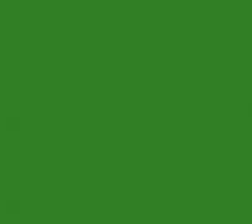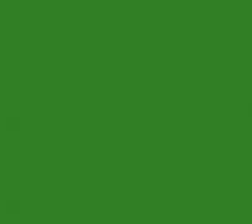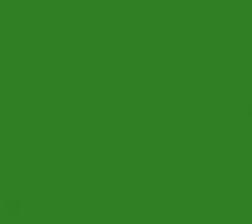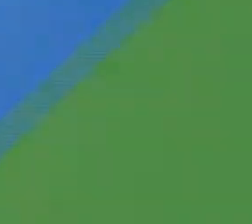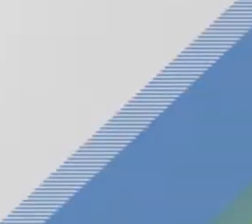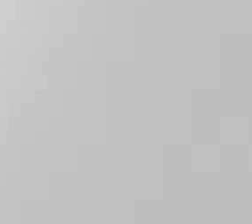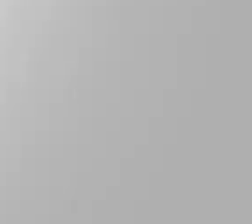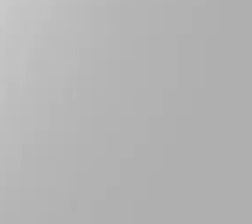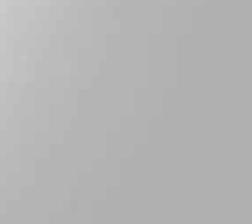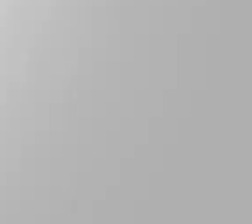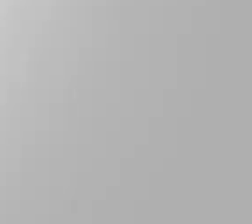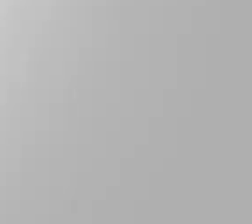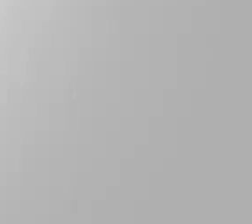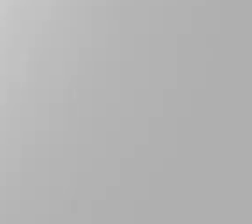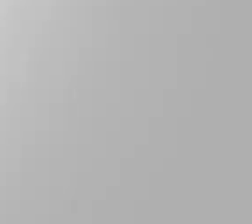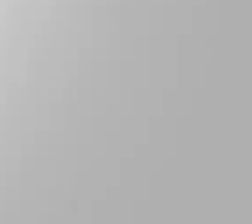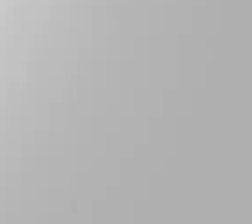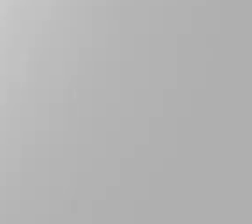é